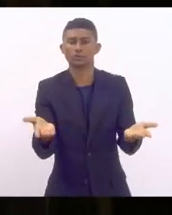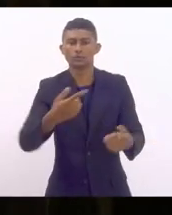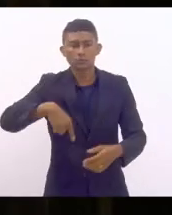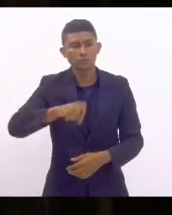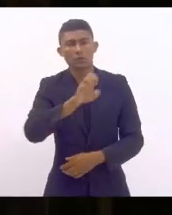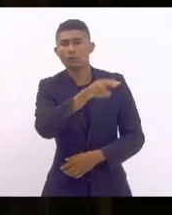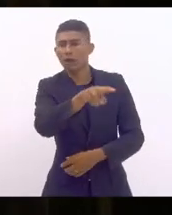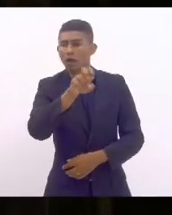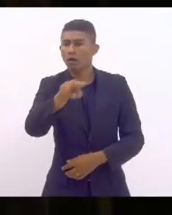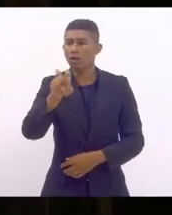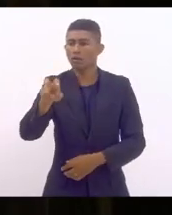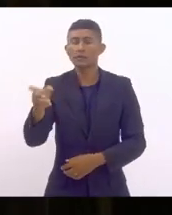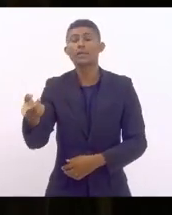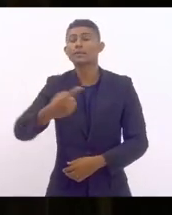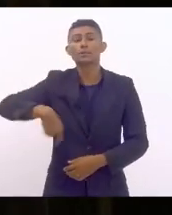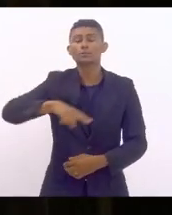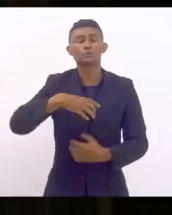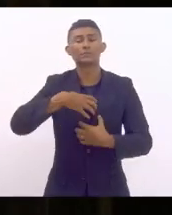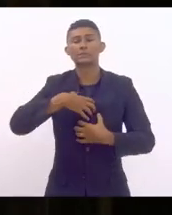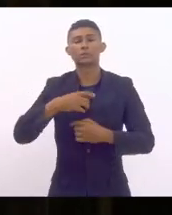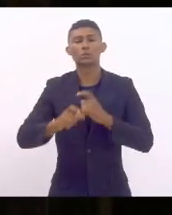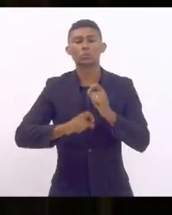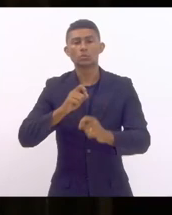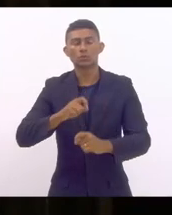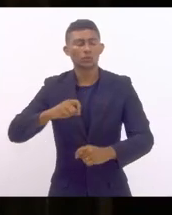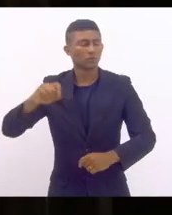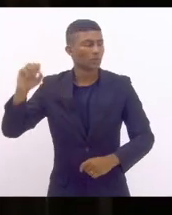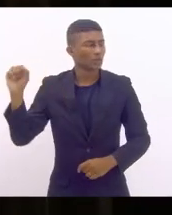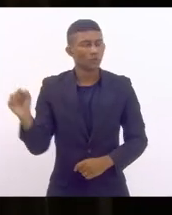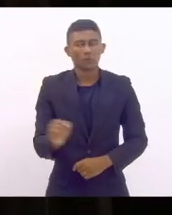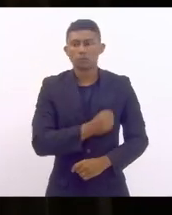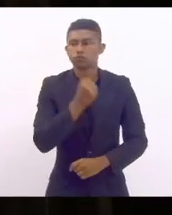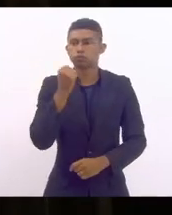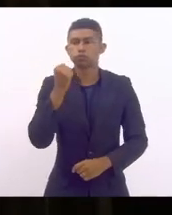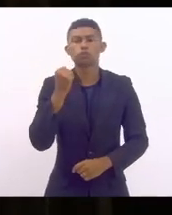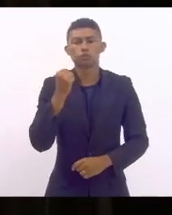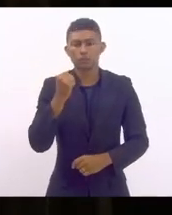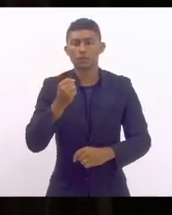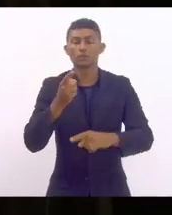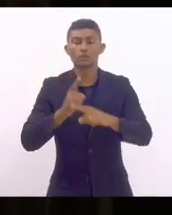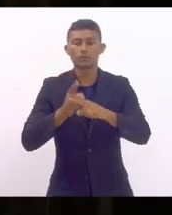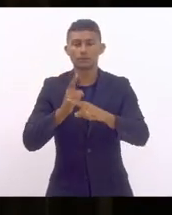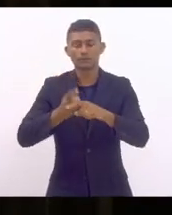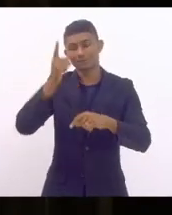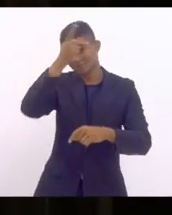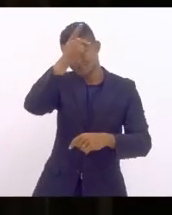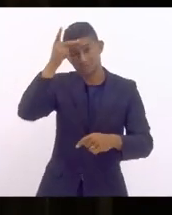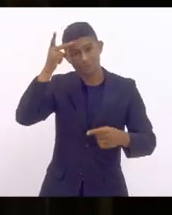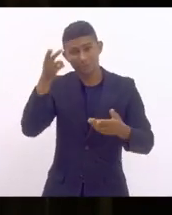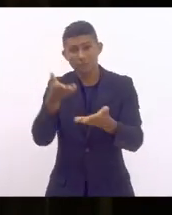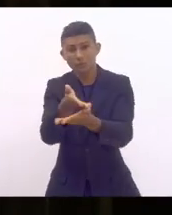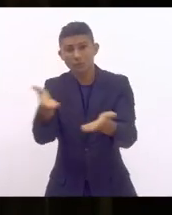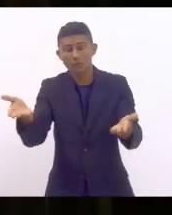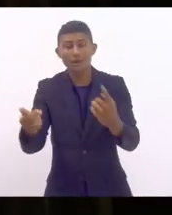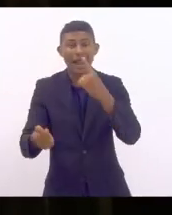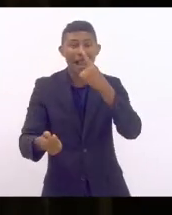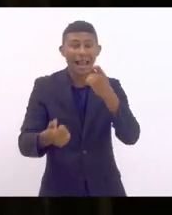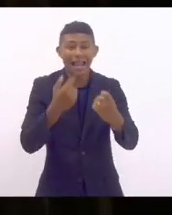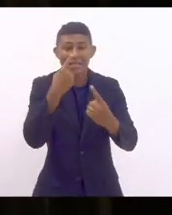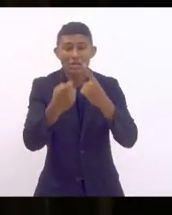nós ficamos indignados daqueles em número de pessoas procurando alimento no